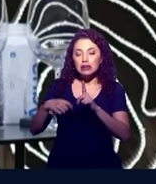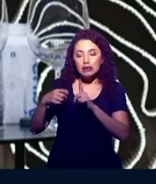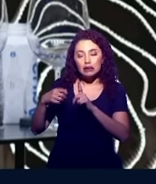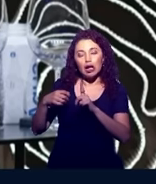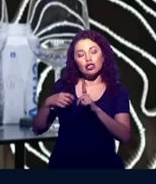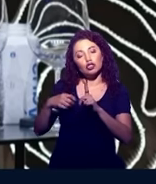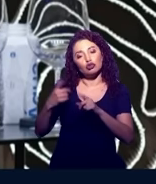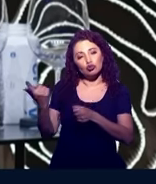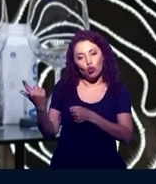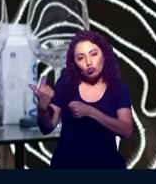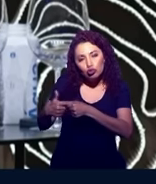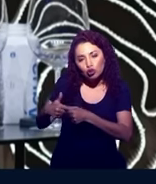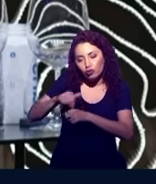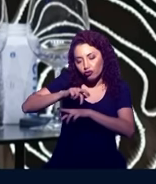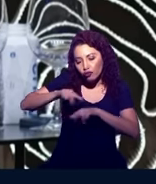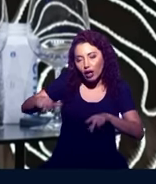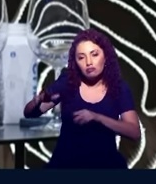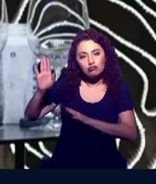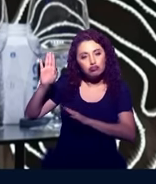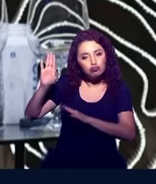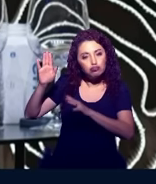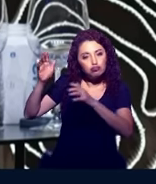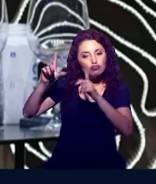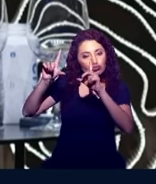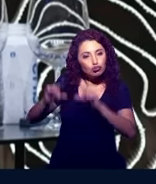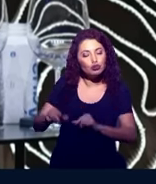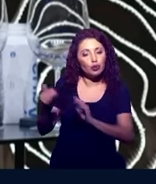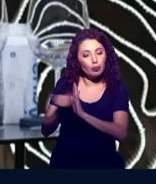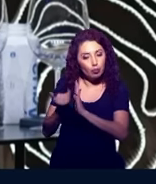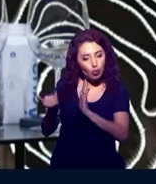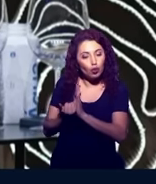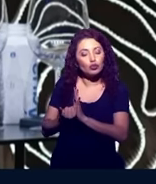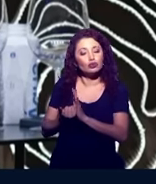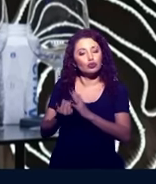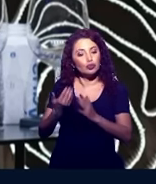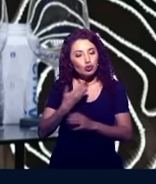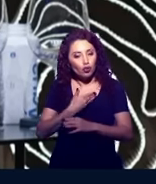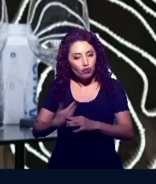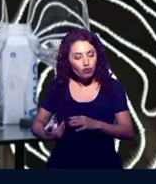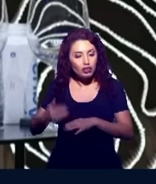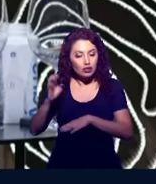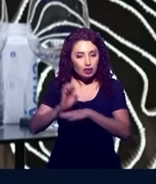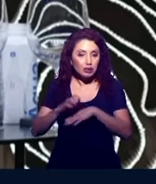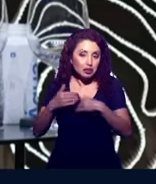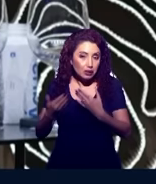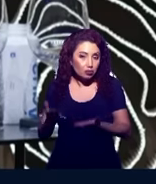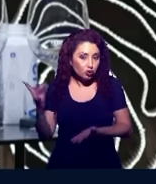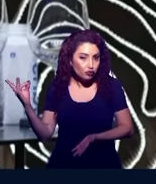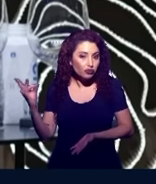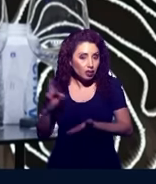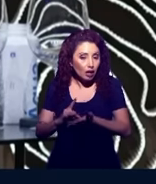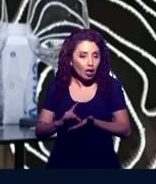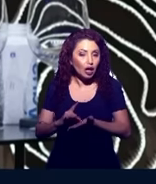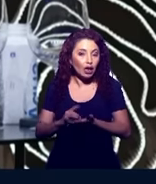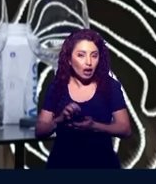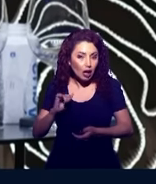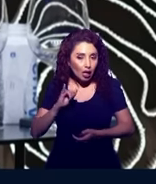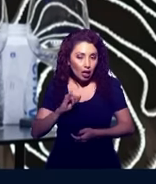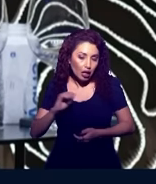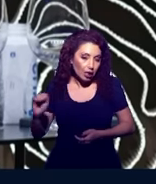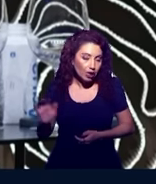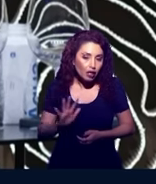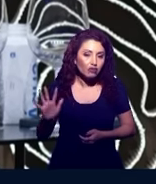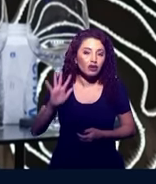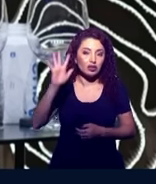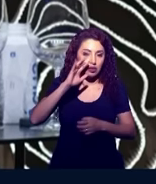a imposição das leis complementares pros governos estaduais então de fato a inflação do ano passado não tava nesse